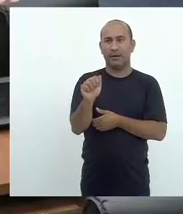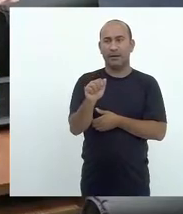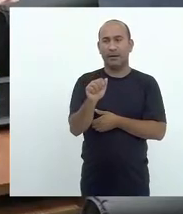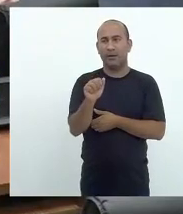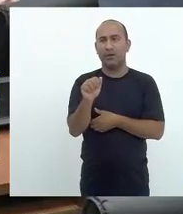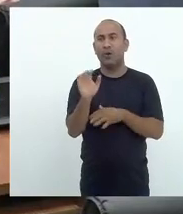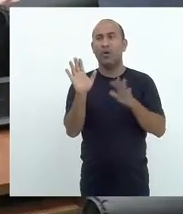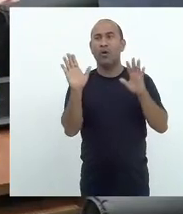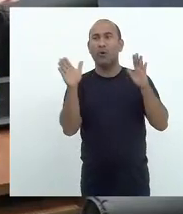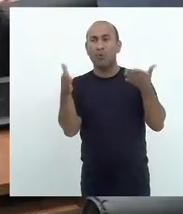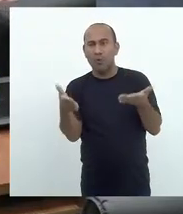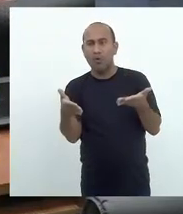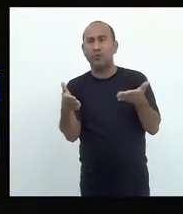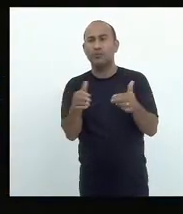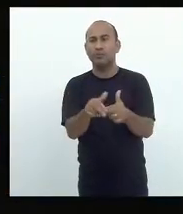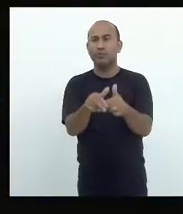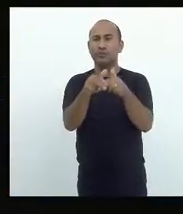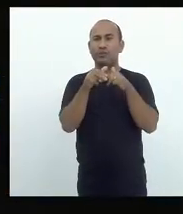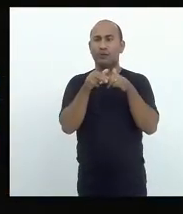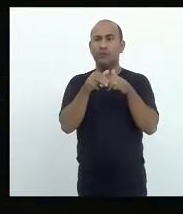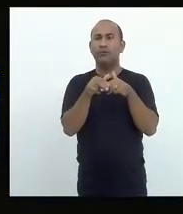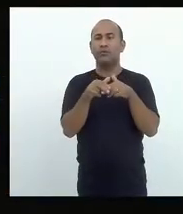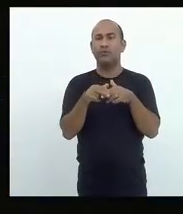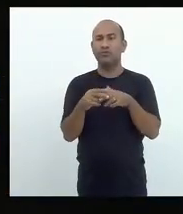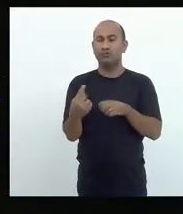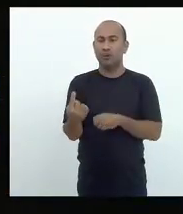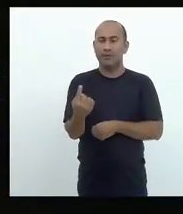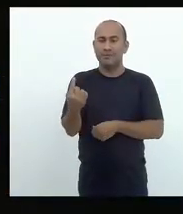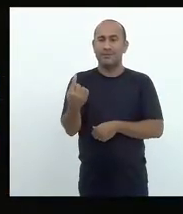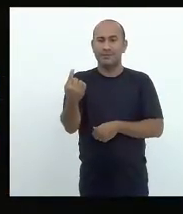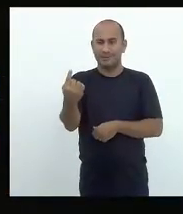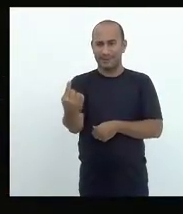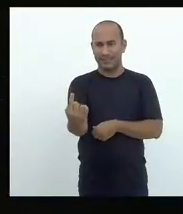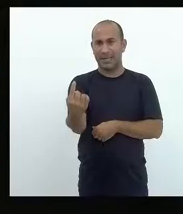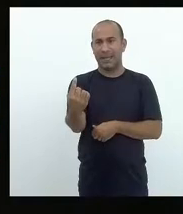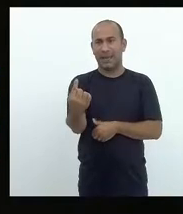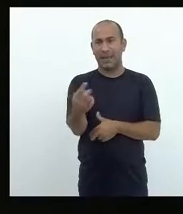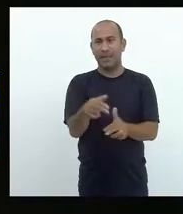que hoje estão órfãos e que com